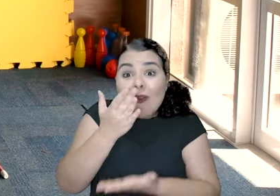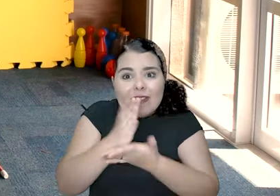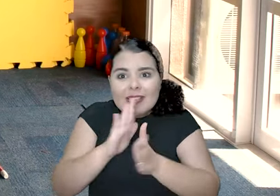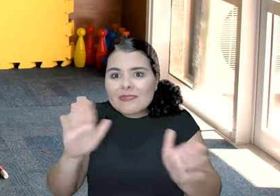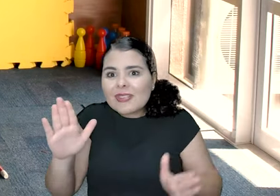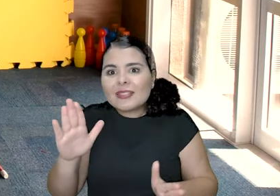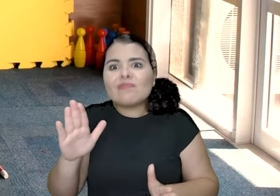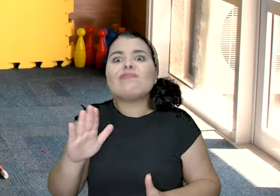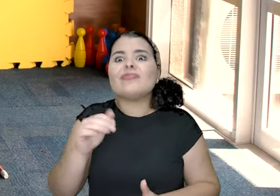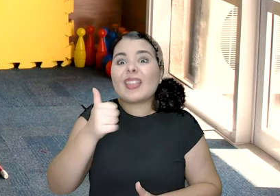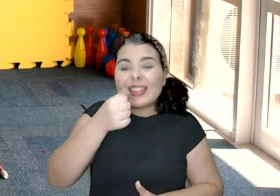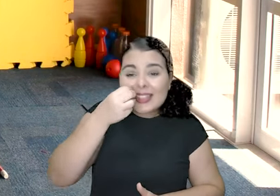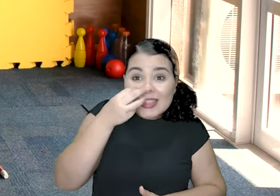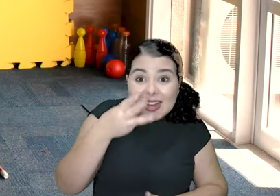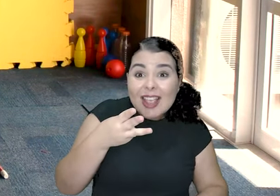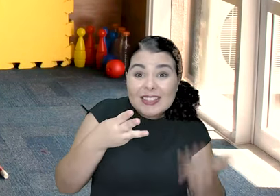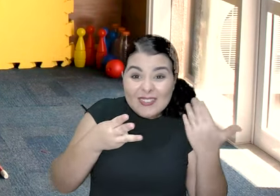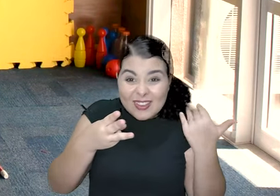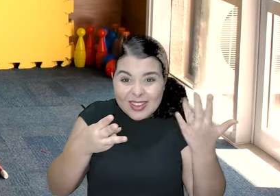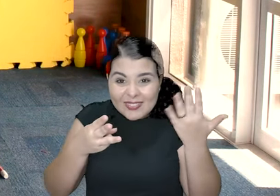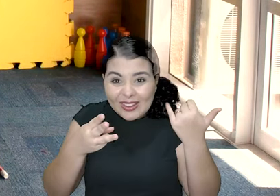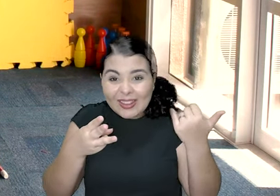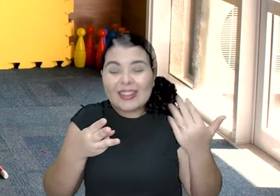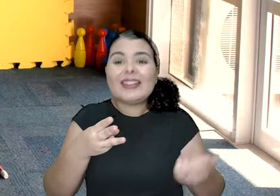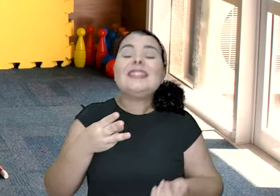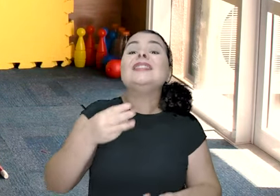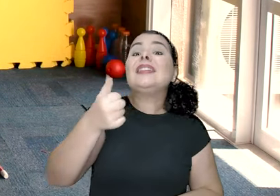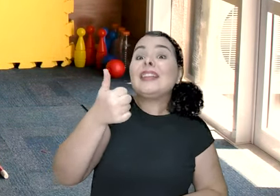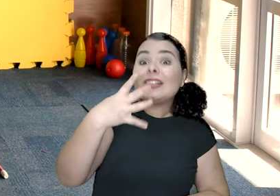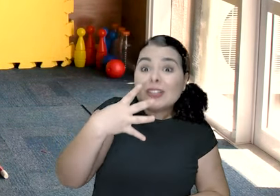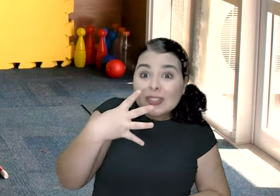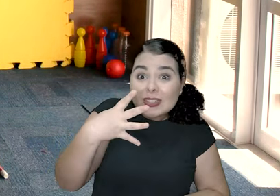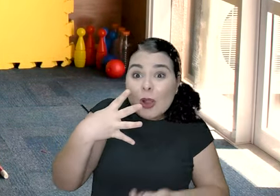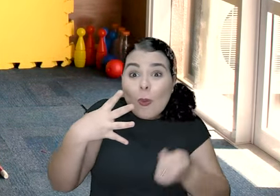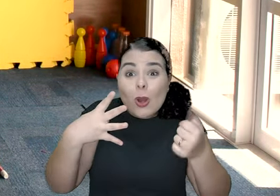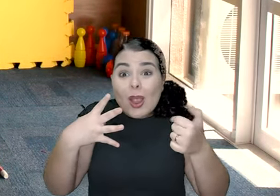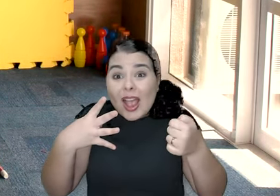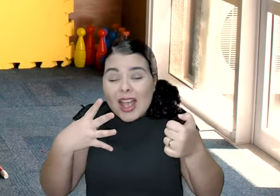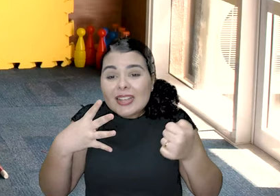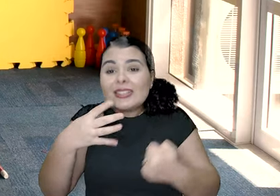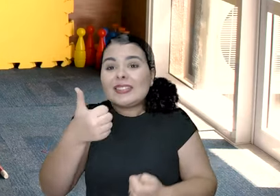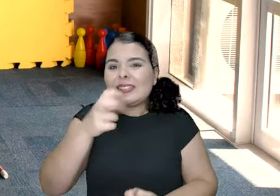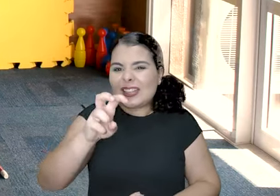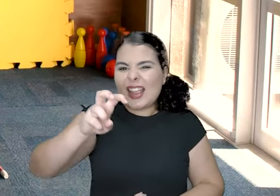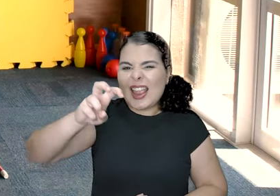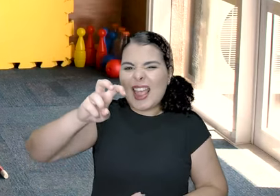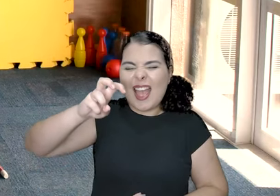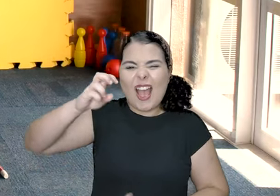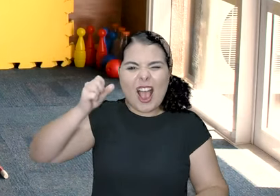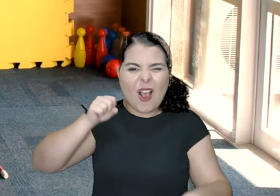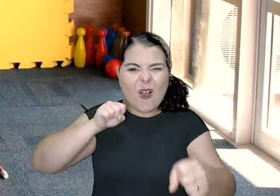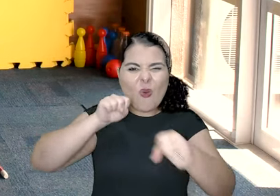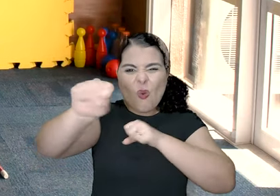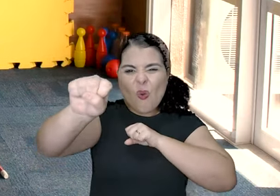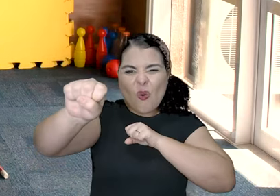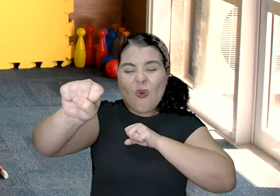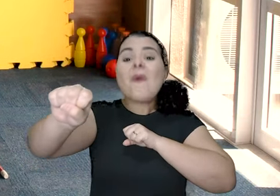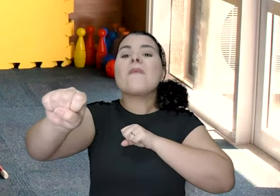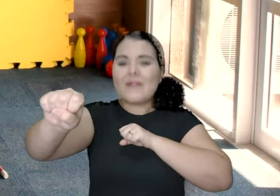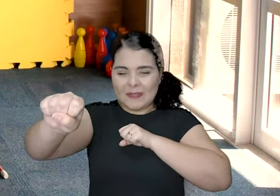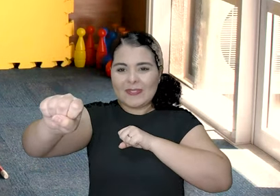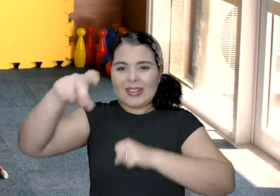acabando. 13, vai, vai, vai, vai, vai, vai. 14, ai, ai, ai. 15,